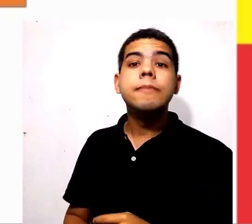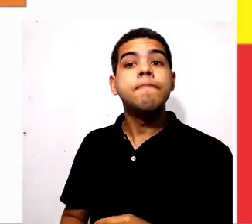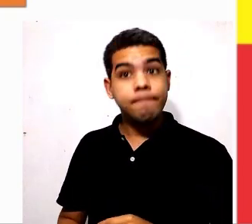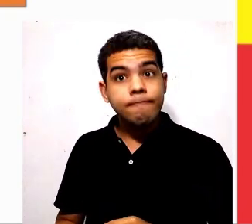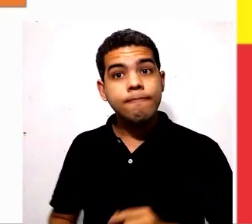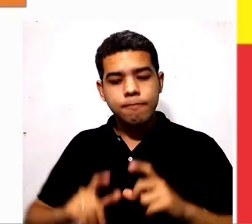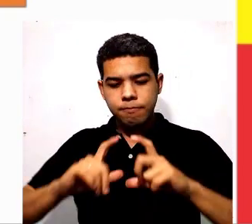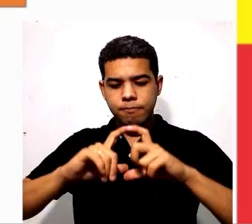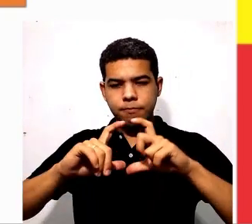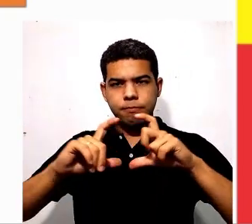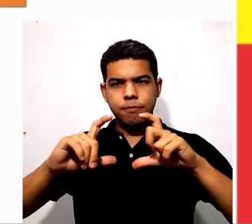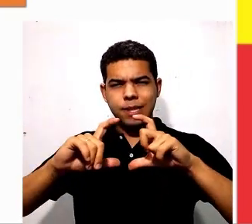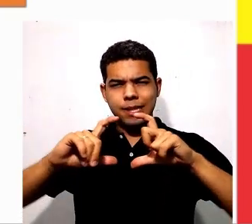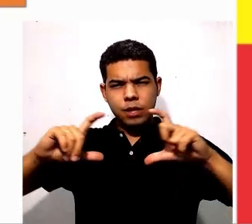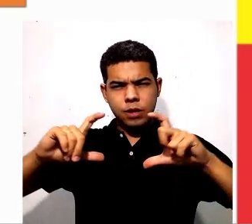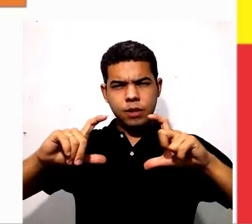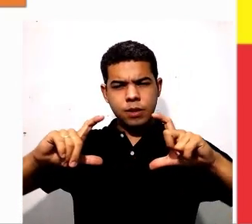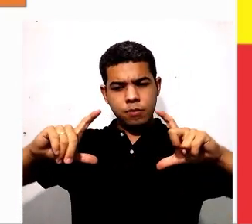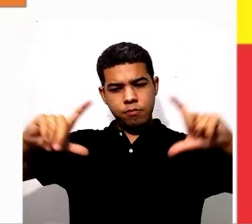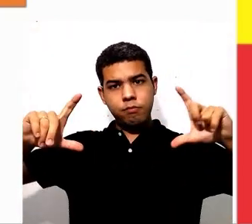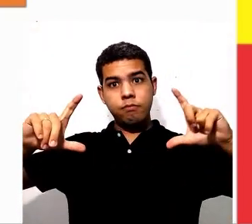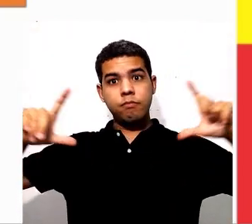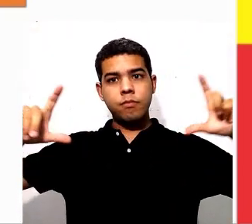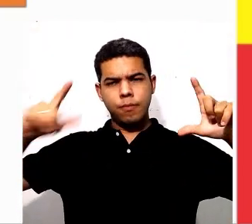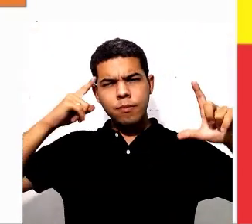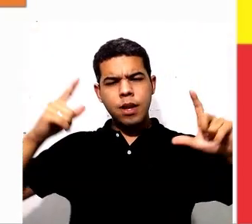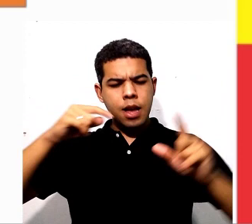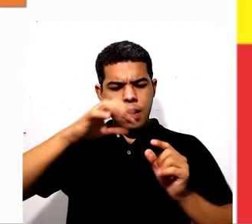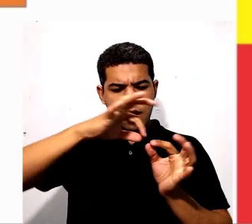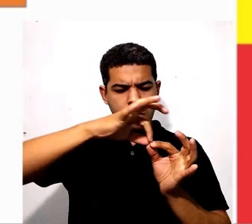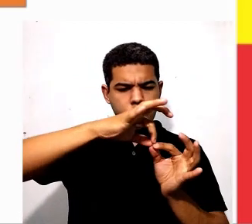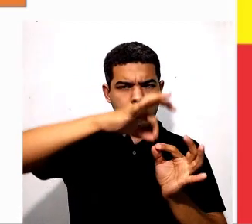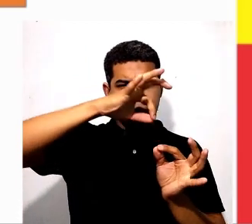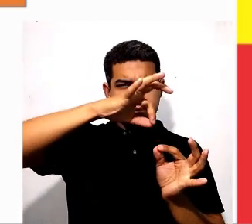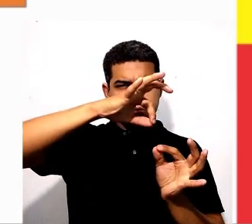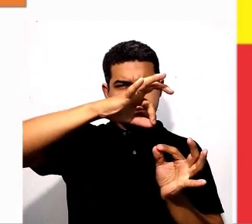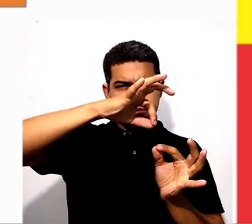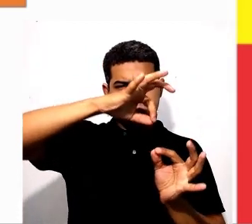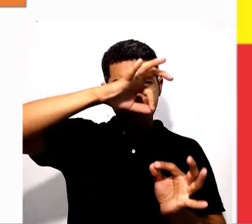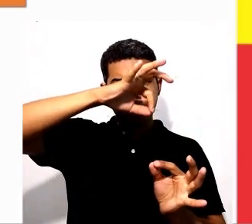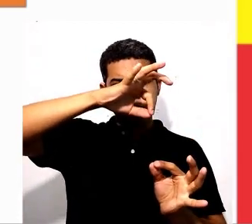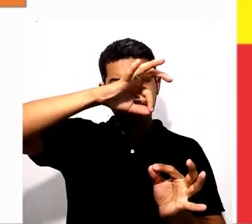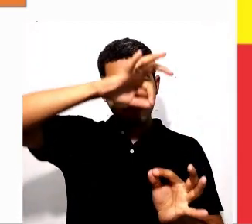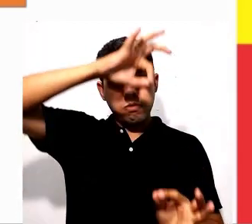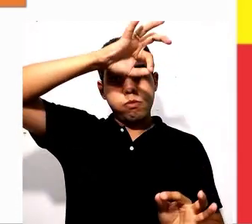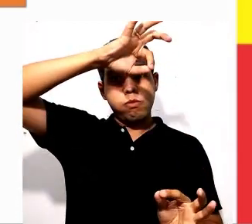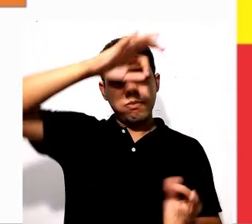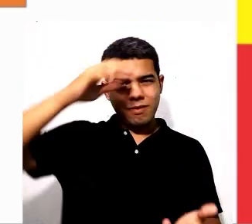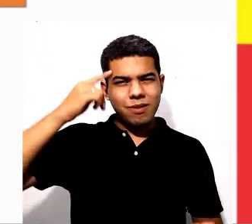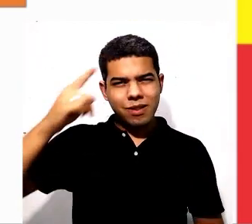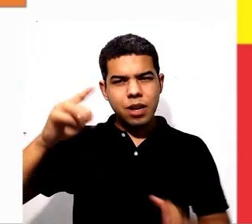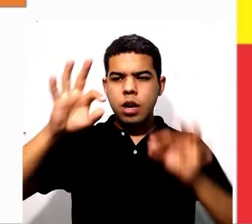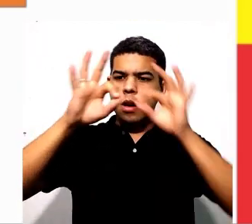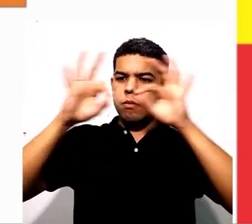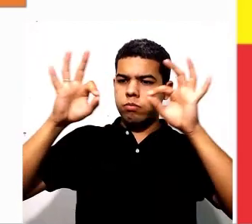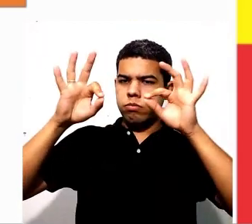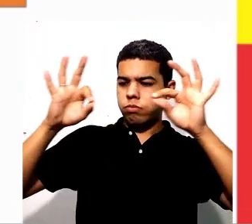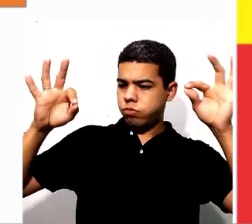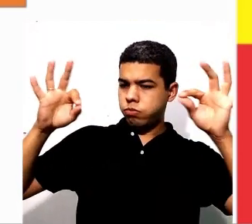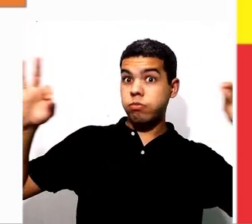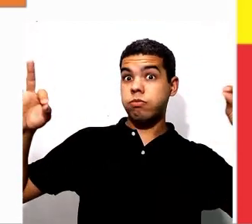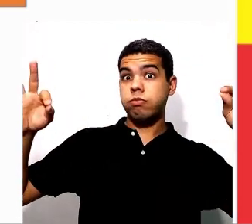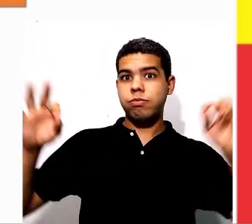esse. Então, observe aí que os lados eles estão aumentando. Beleza? Então, se os lados estão aumentando,